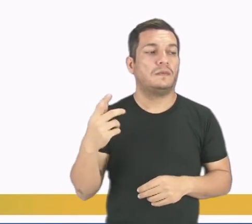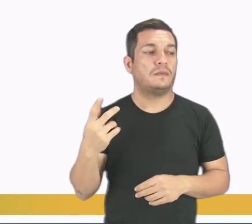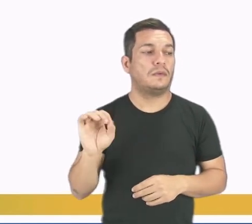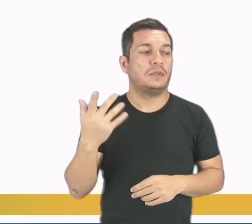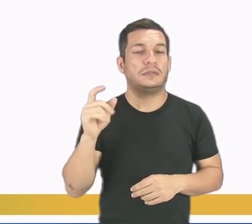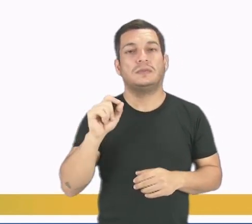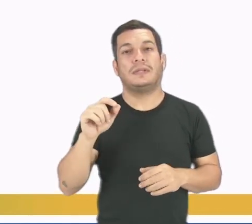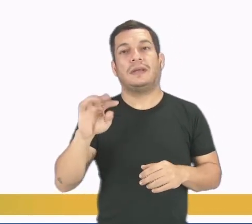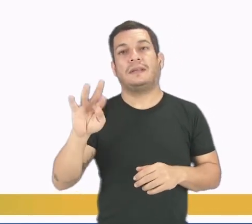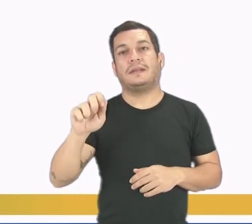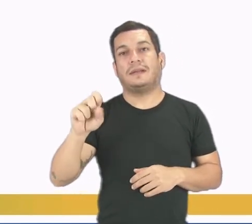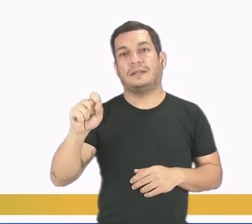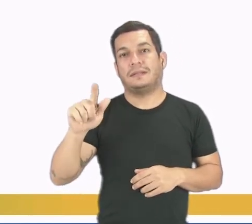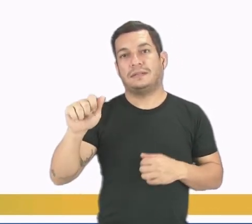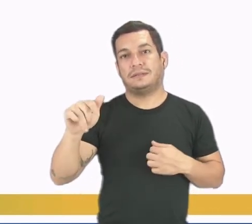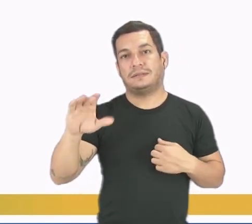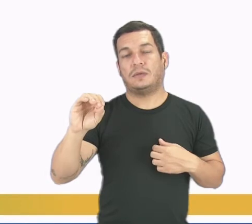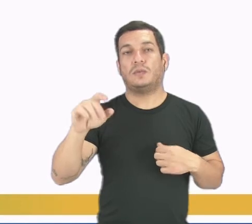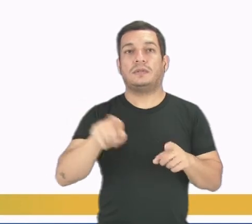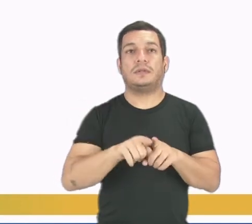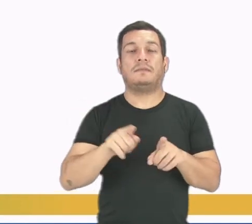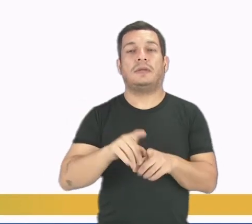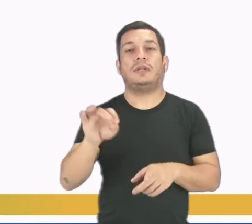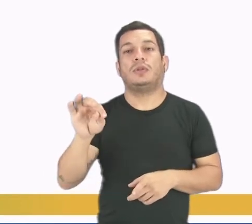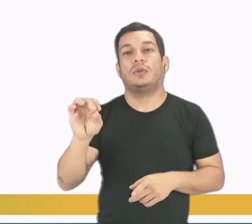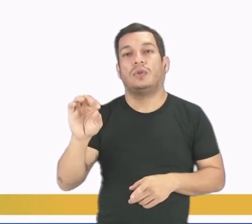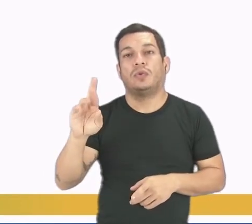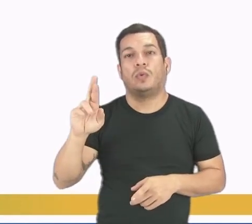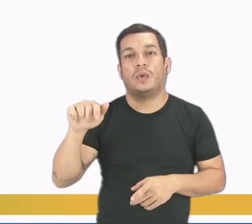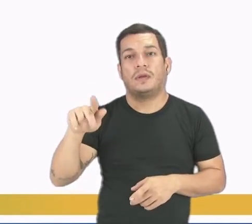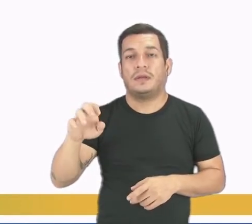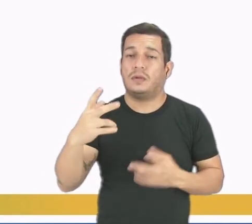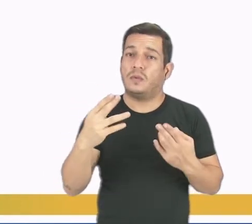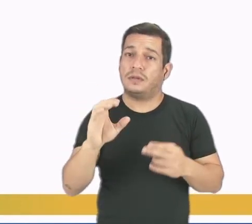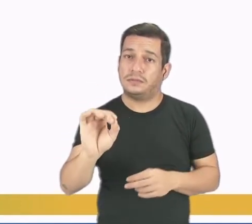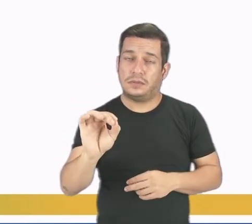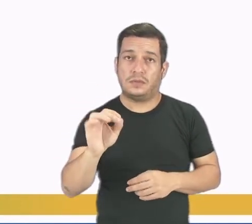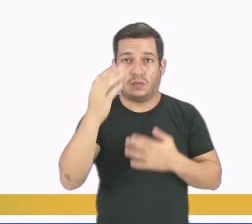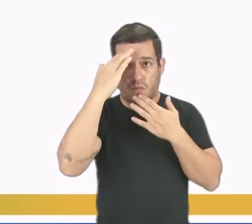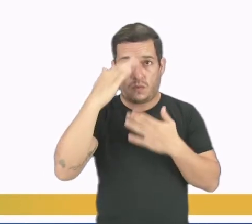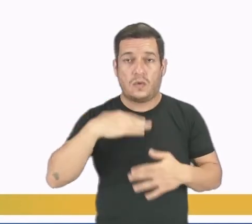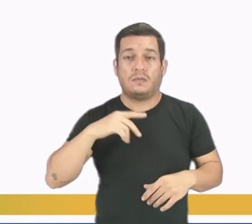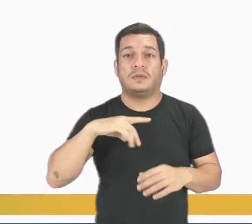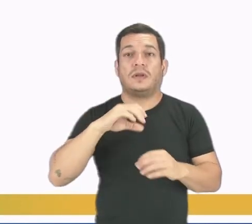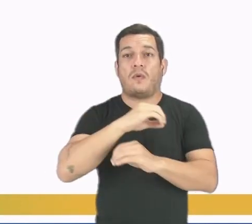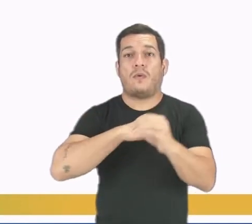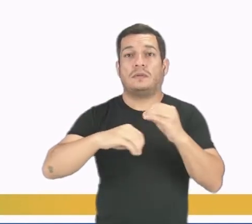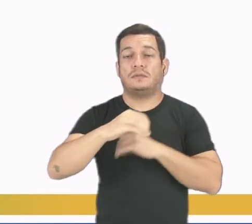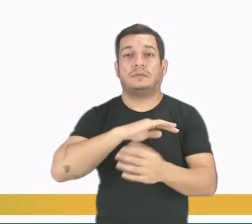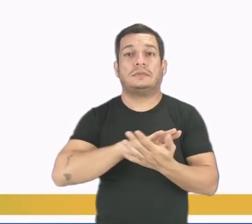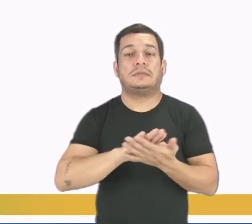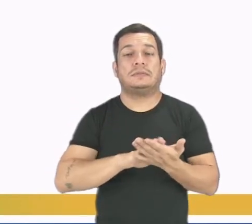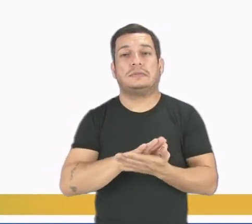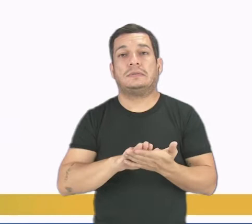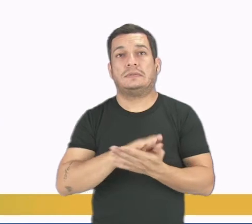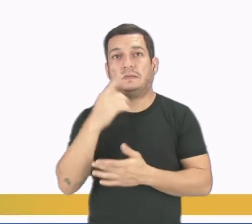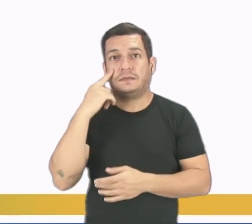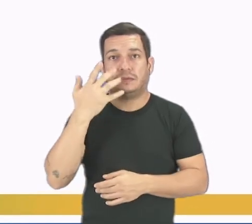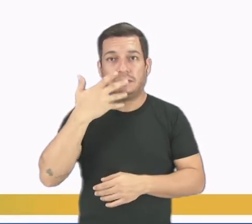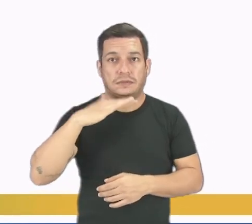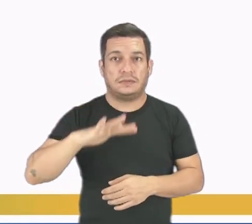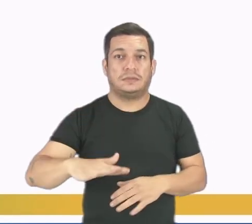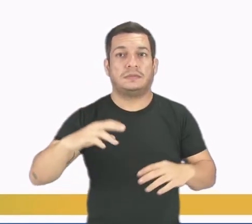a roda de um carro, o parafuso? Às vezes você está com uma chave de roda muito pequenininha, ou então está sem a